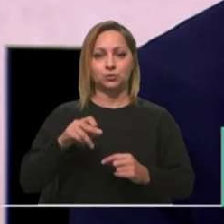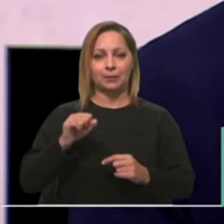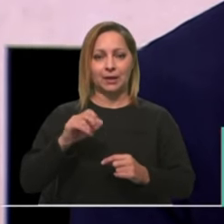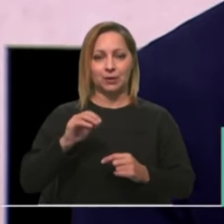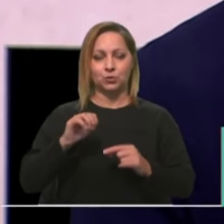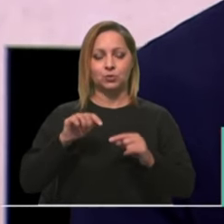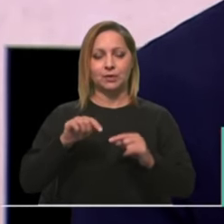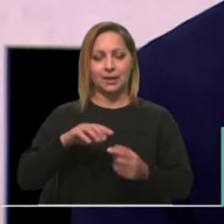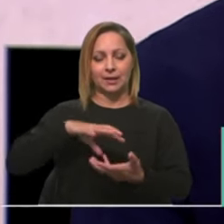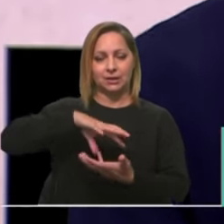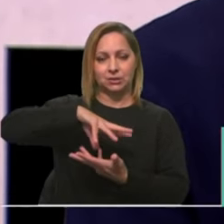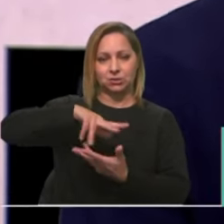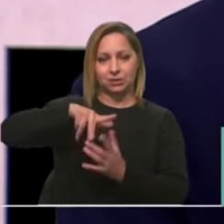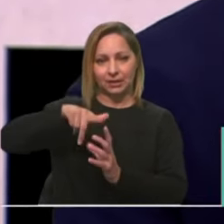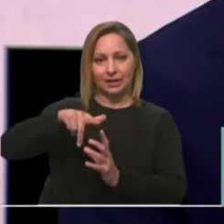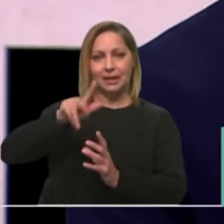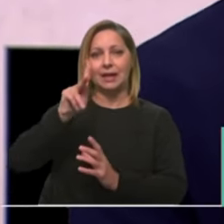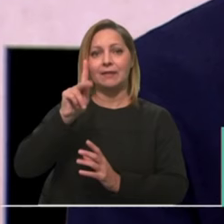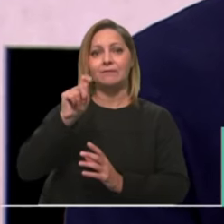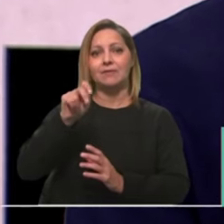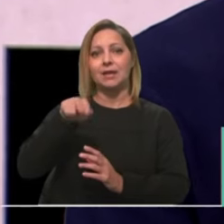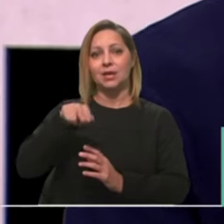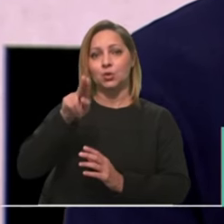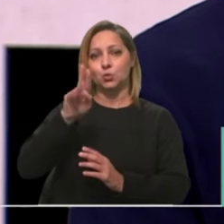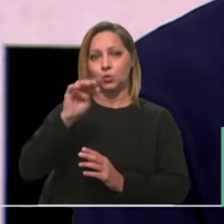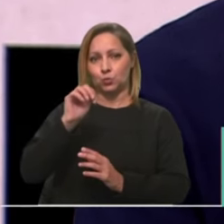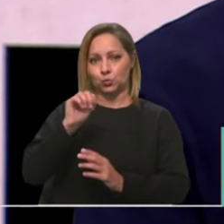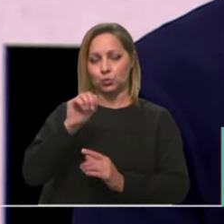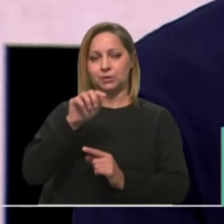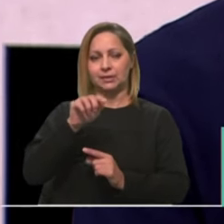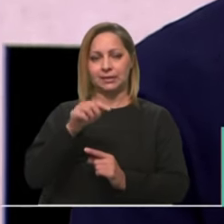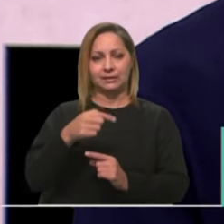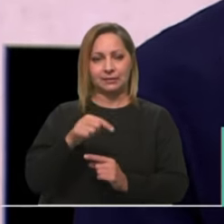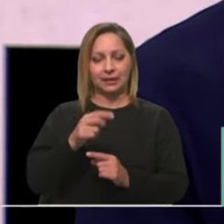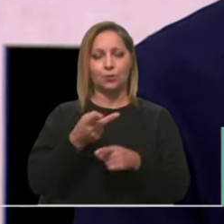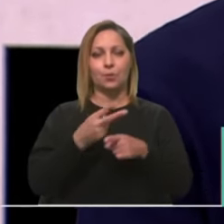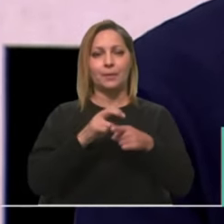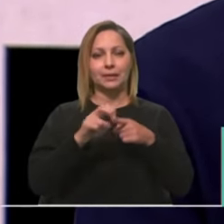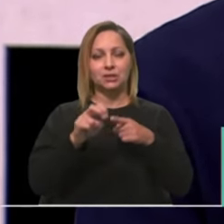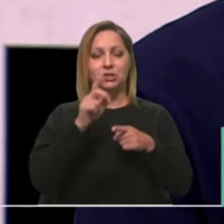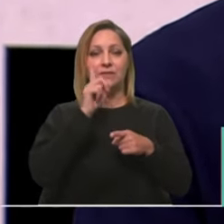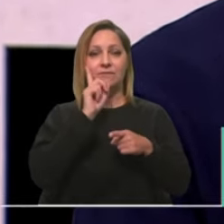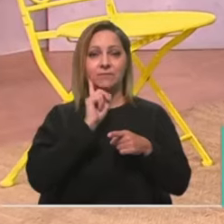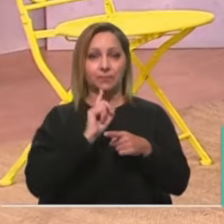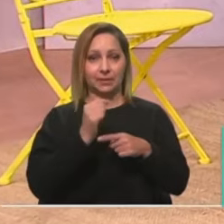É o regente, é Vênus. E Vênus, por si só, é um planeta com uma energia feminina,